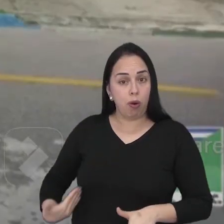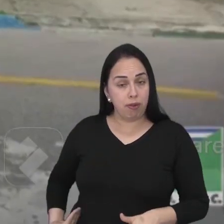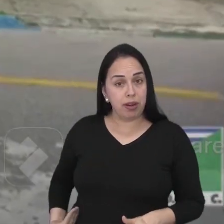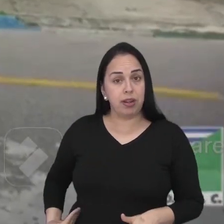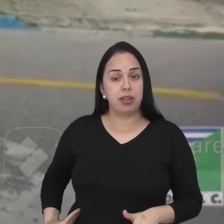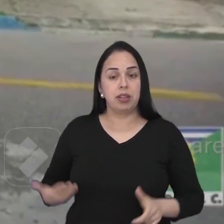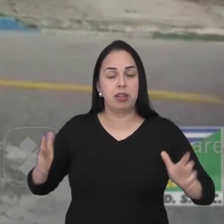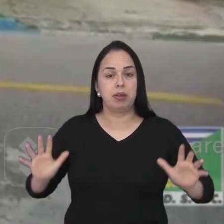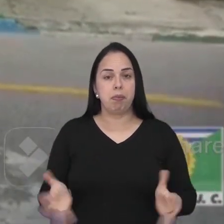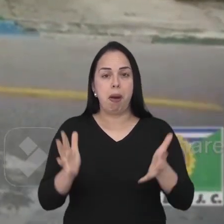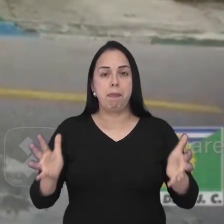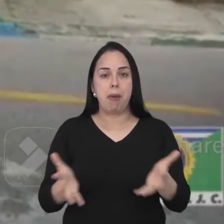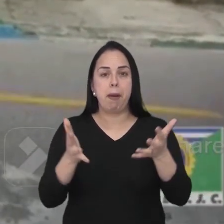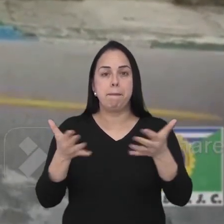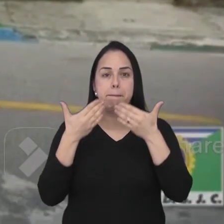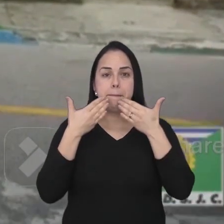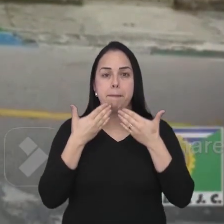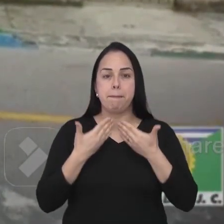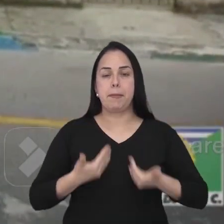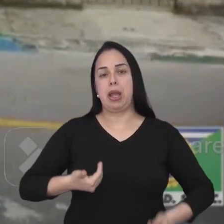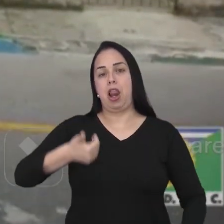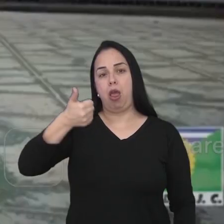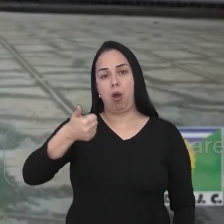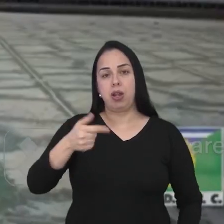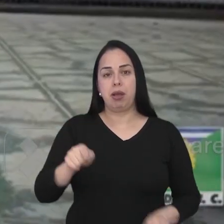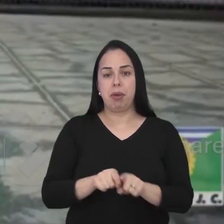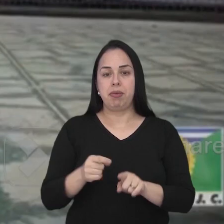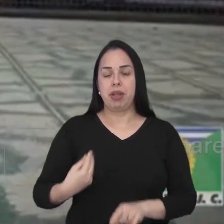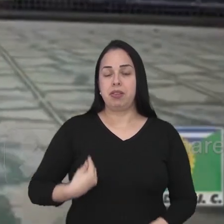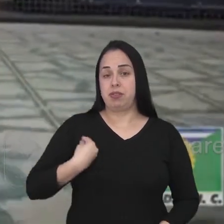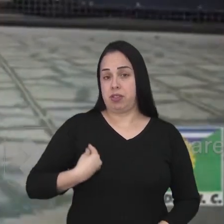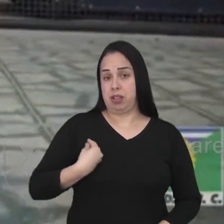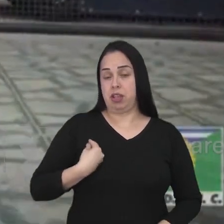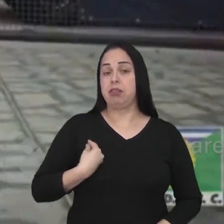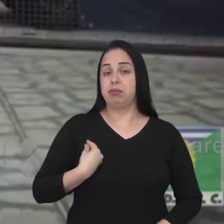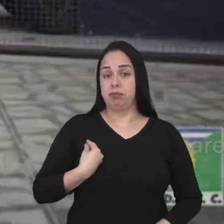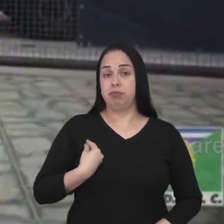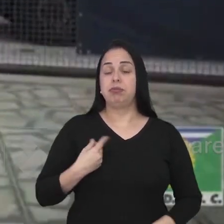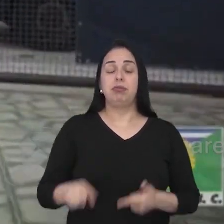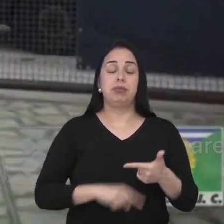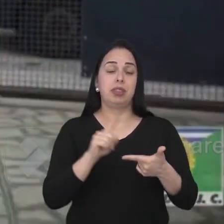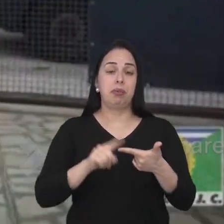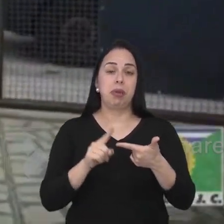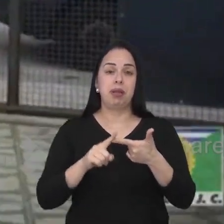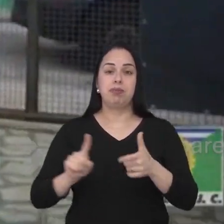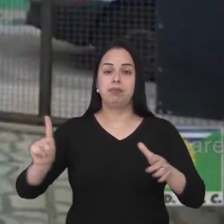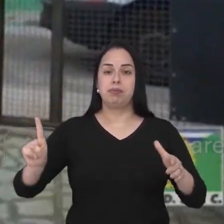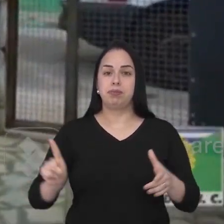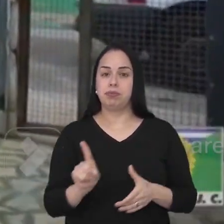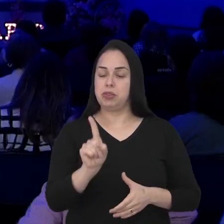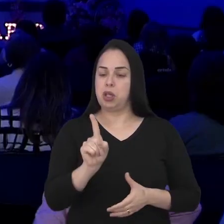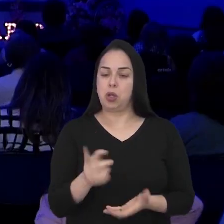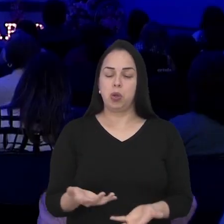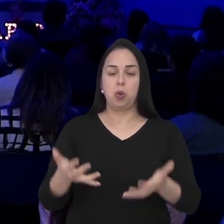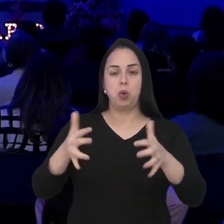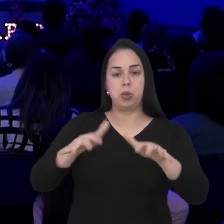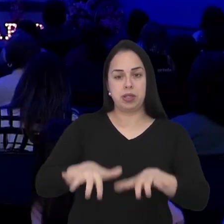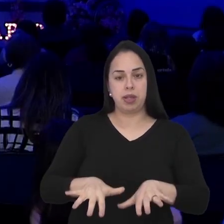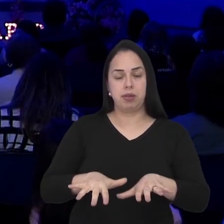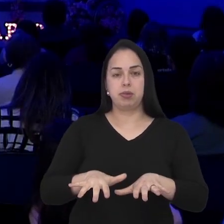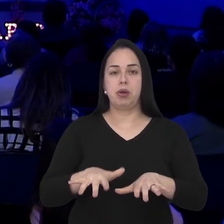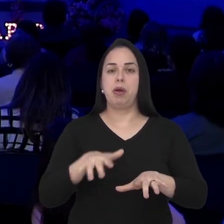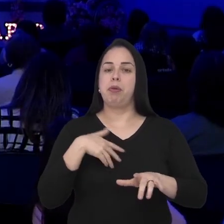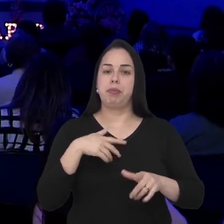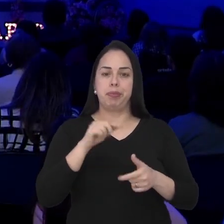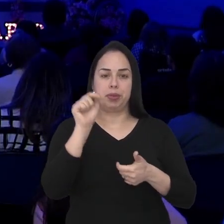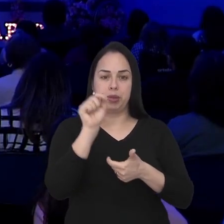políticas públicas que promovam melhorias na qualidade de vida e inclusão da pessoa com deficiência. São projetos